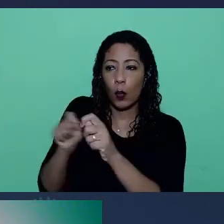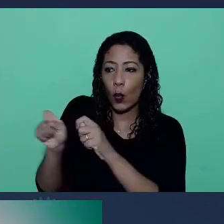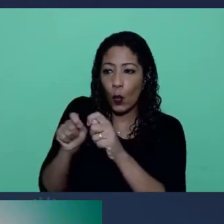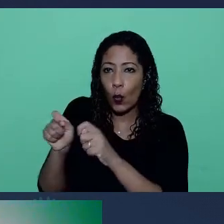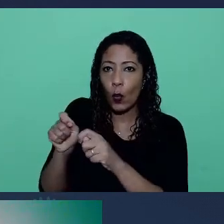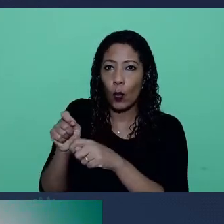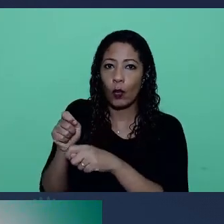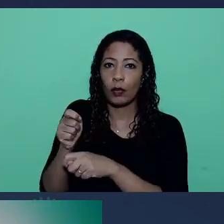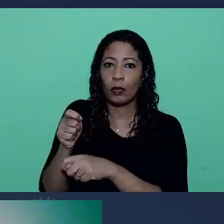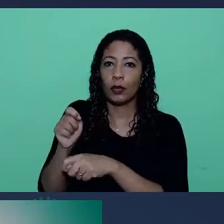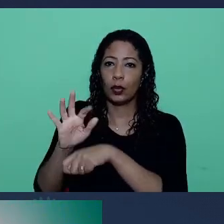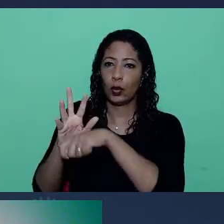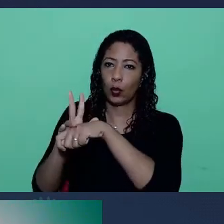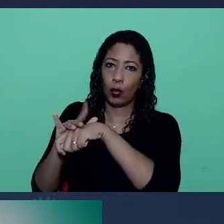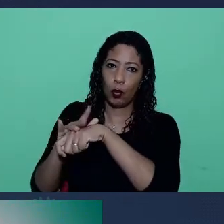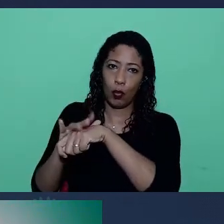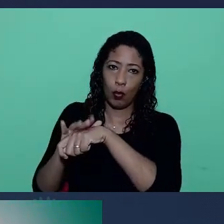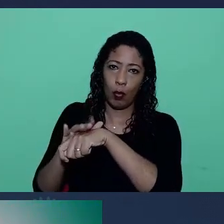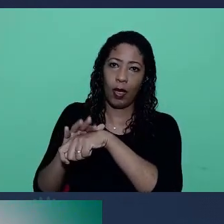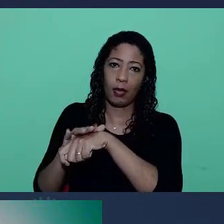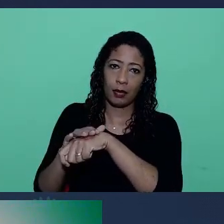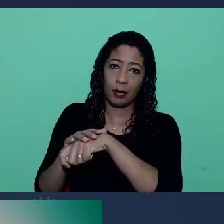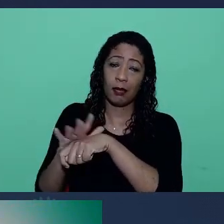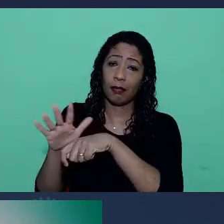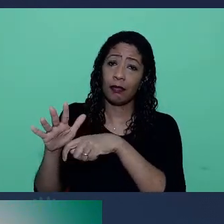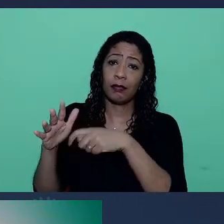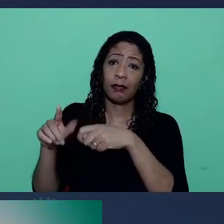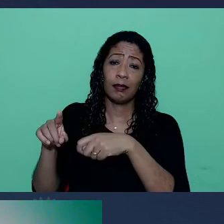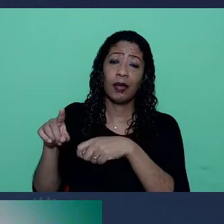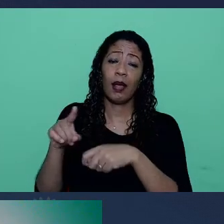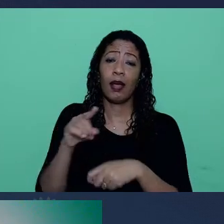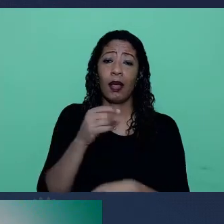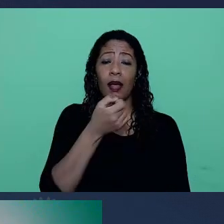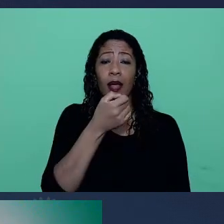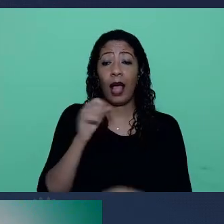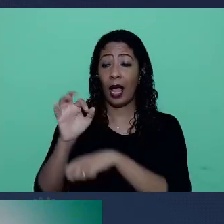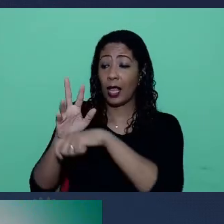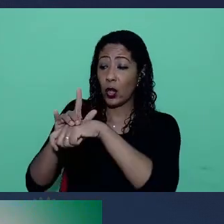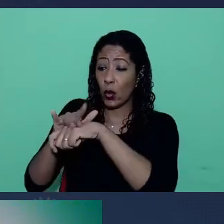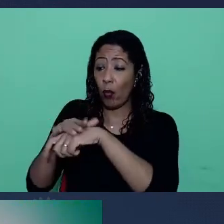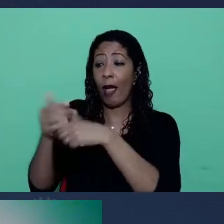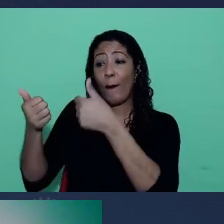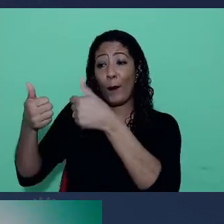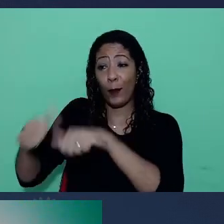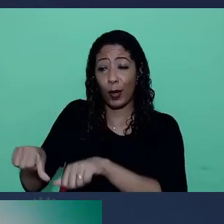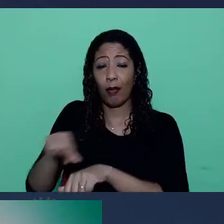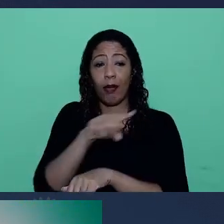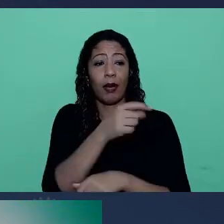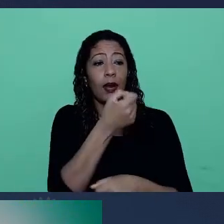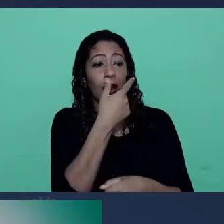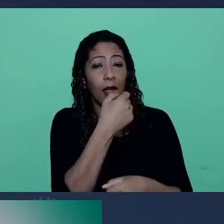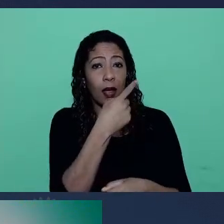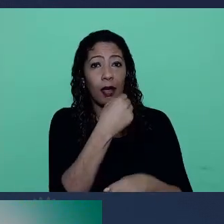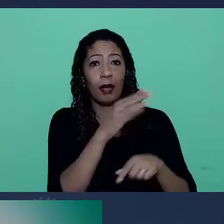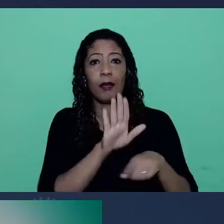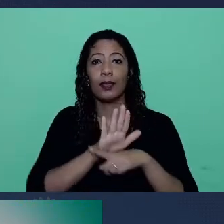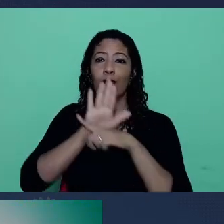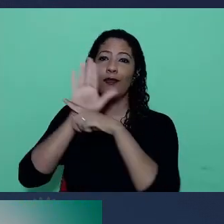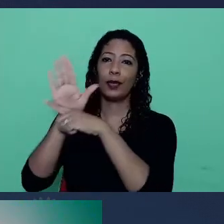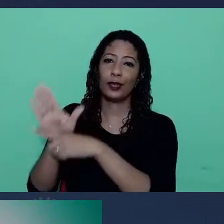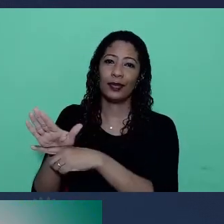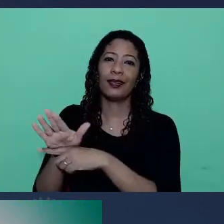tenha dúvida que a doença vai fazer muito mais mal para ela do que os corticoides inalatórios, que os efeitos colaterais são mínimos.